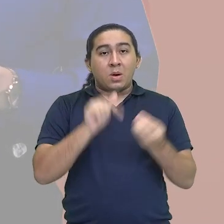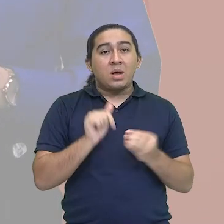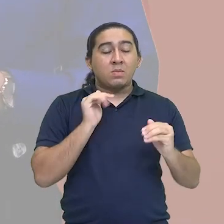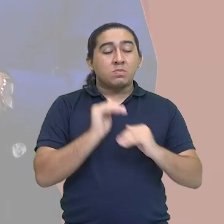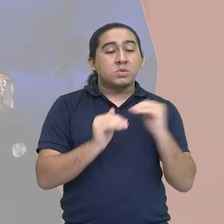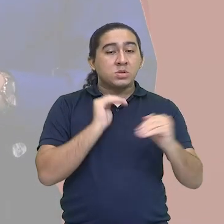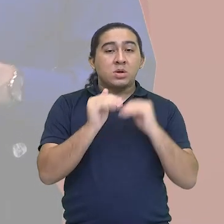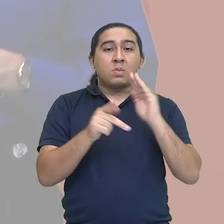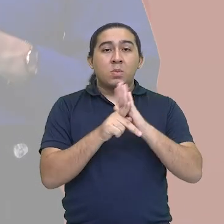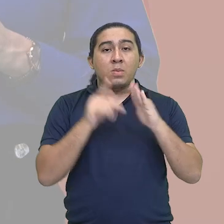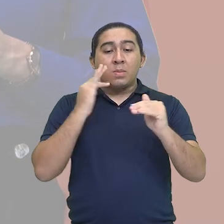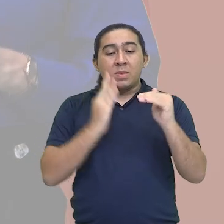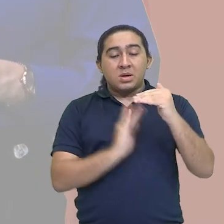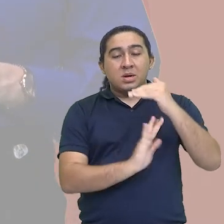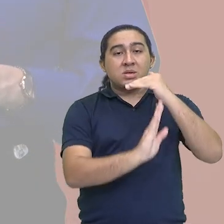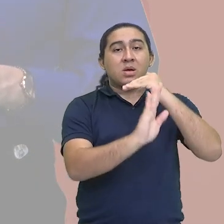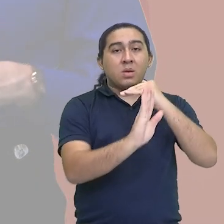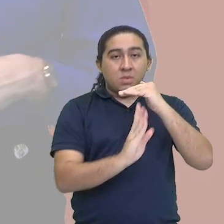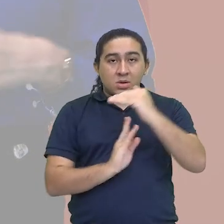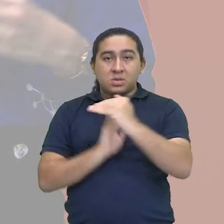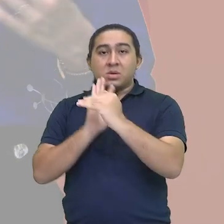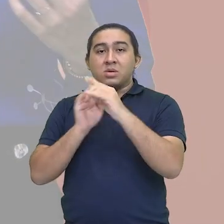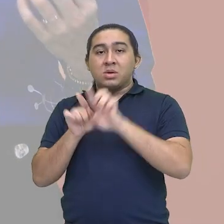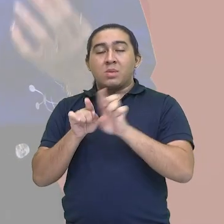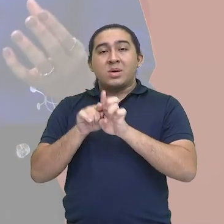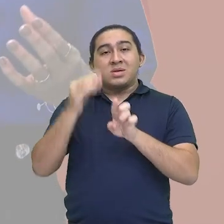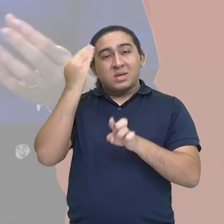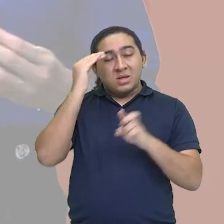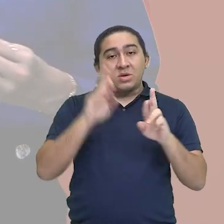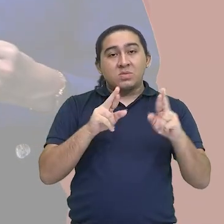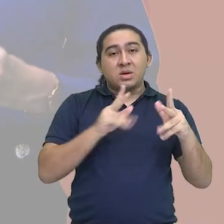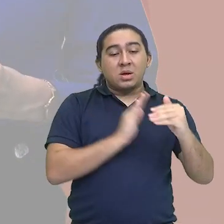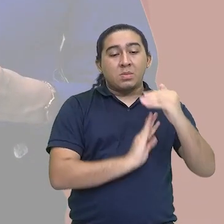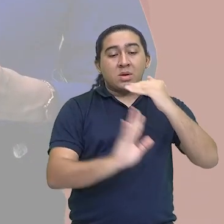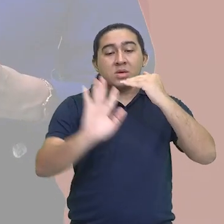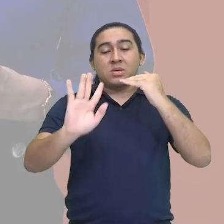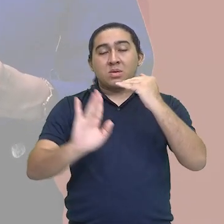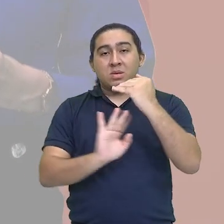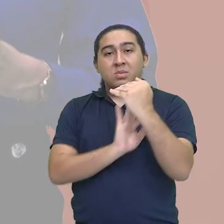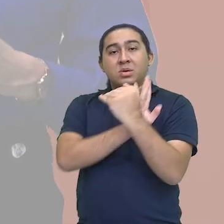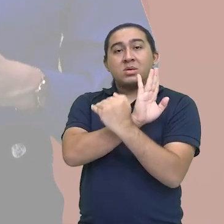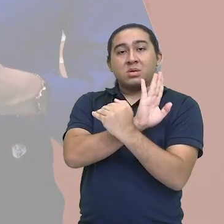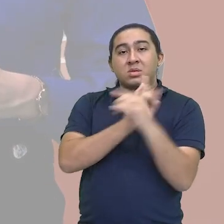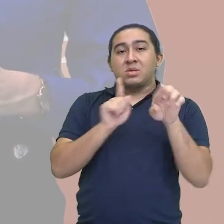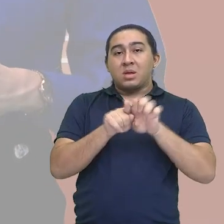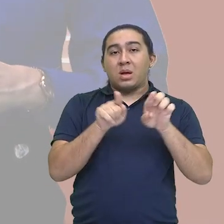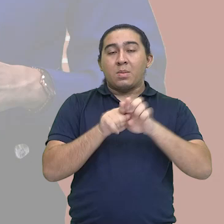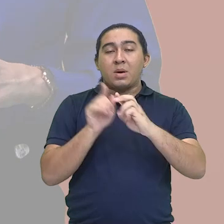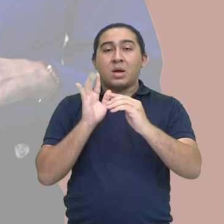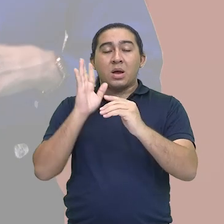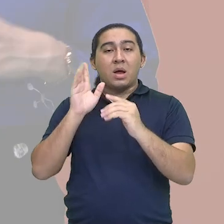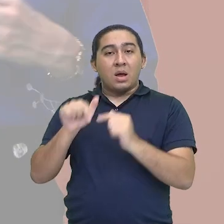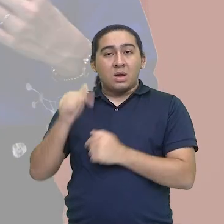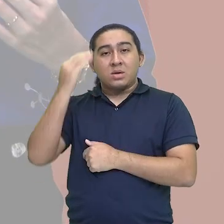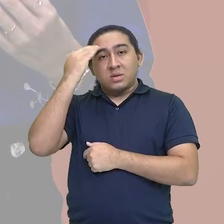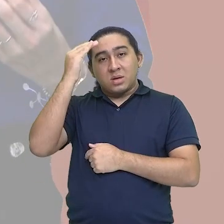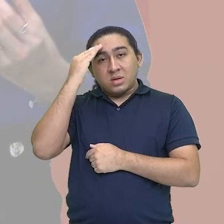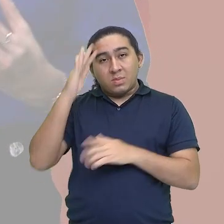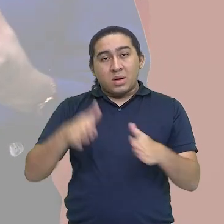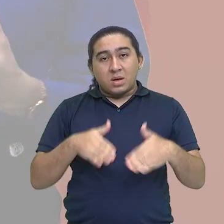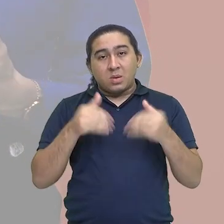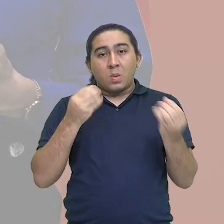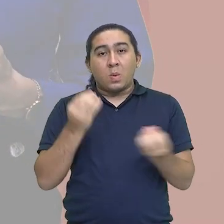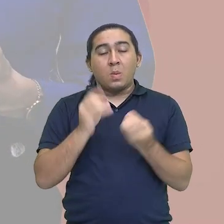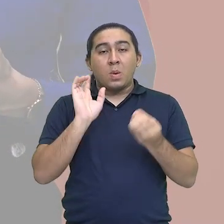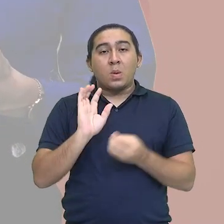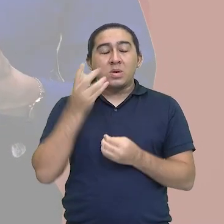processo, né, de migração, verificando também a diferença entre emigração e imigração, e também para a gente compreender esses